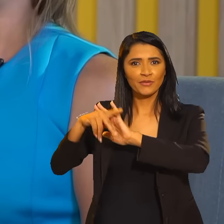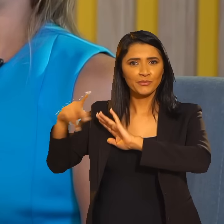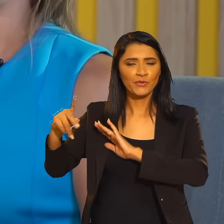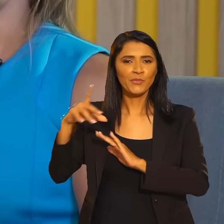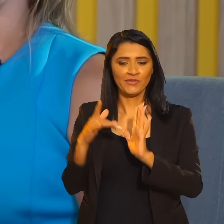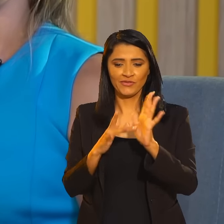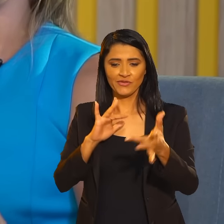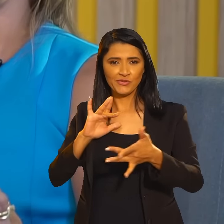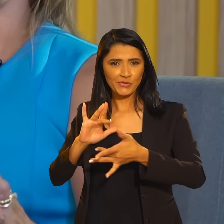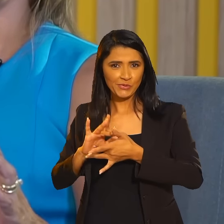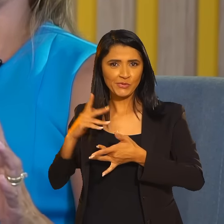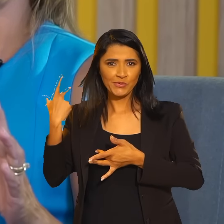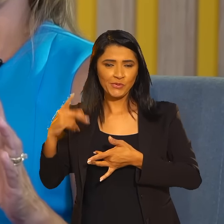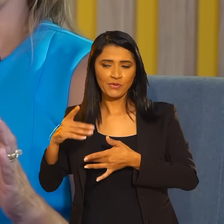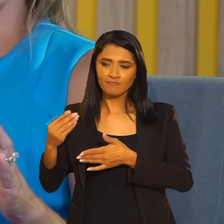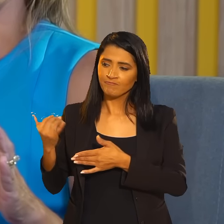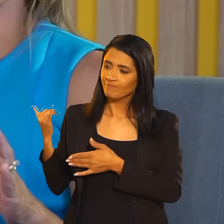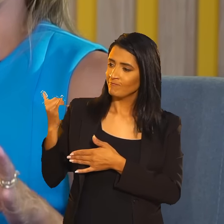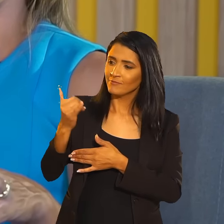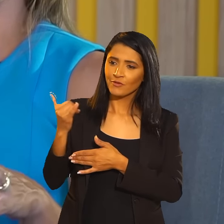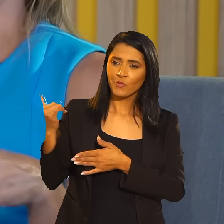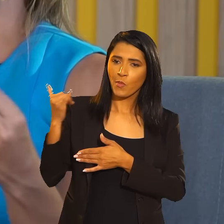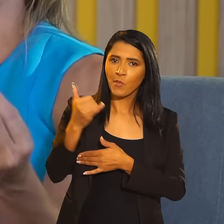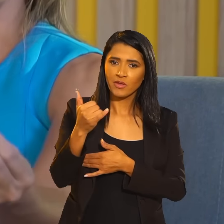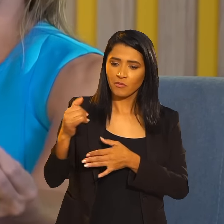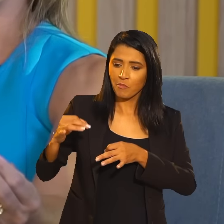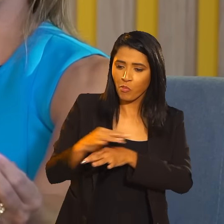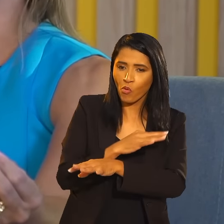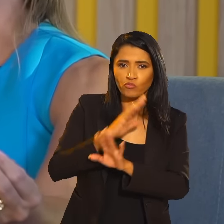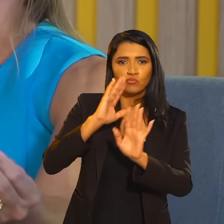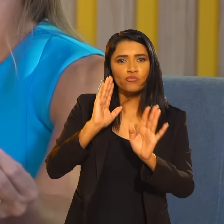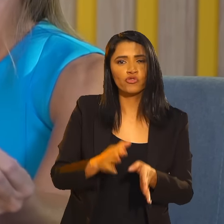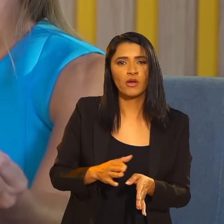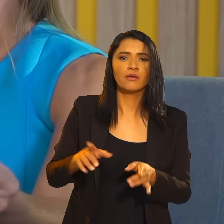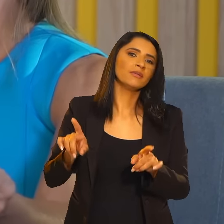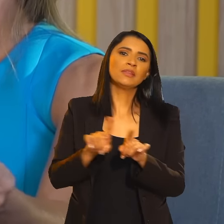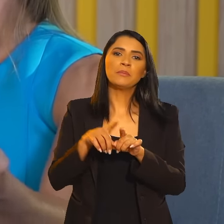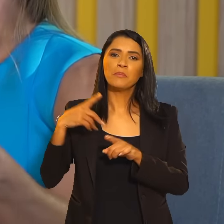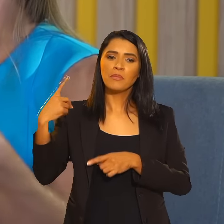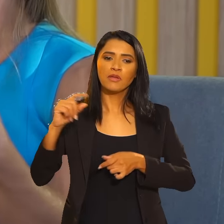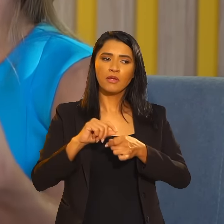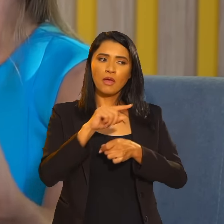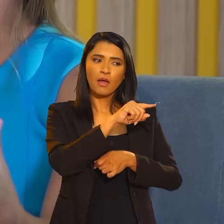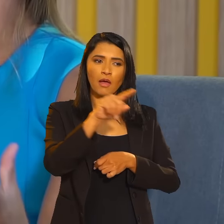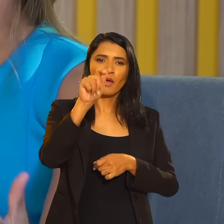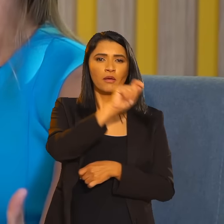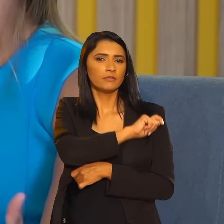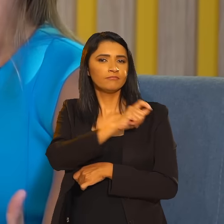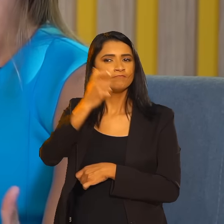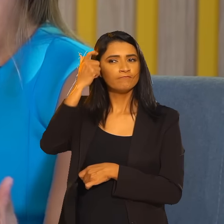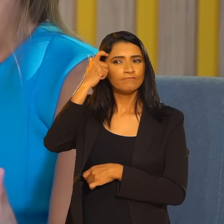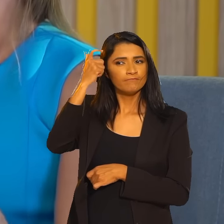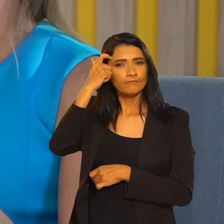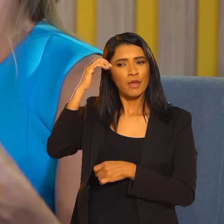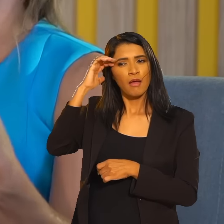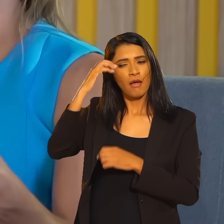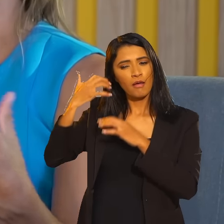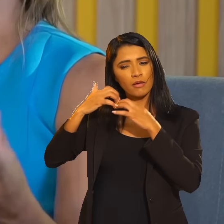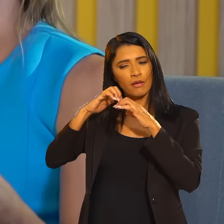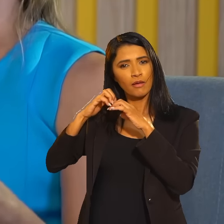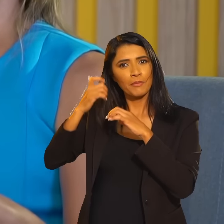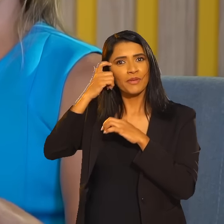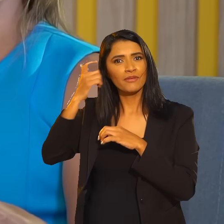Porque ao invés de só trazer a informação mastigada e pronta, ele faz o aluno pensar, né? E